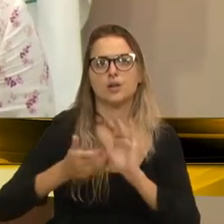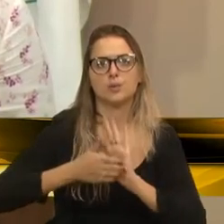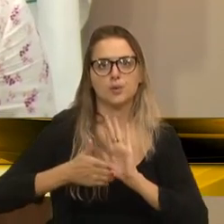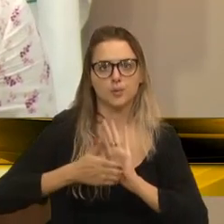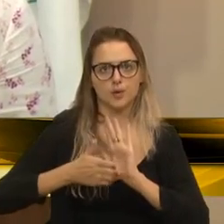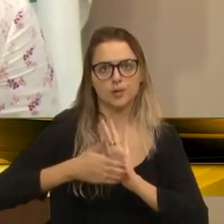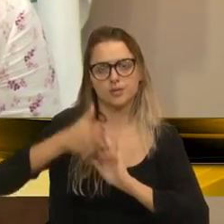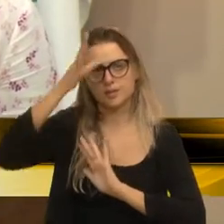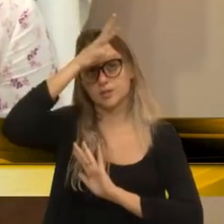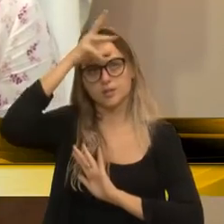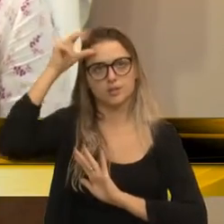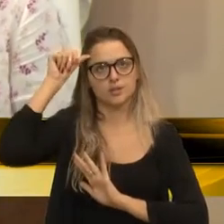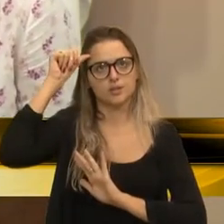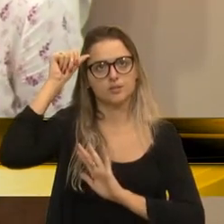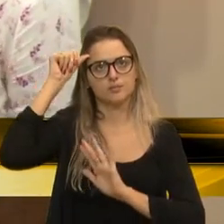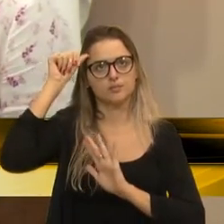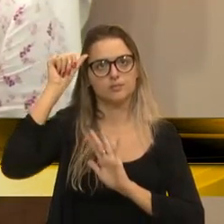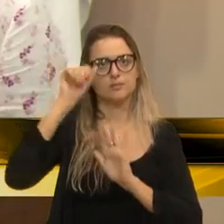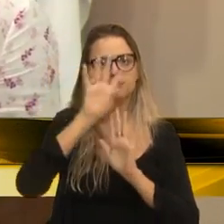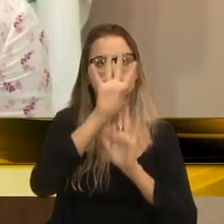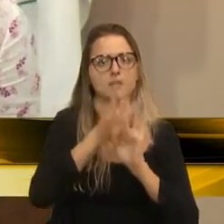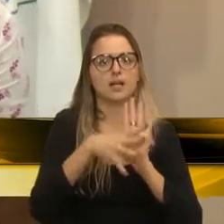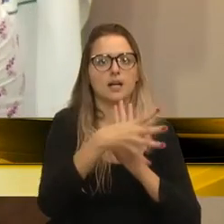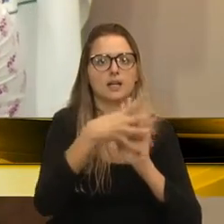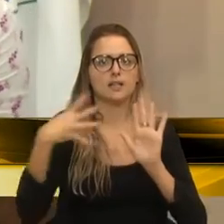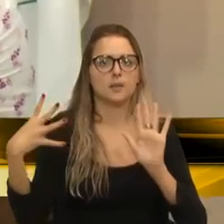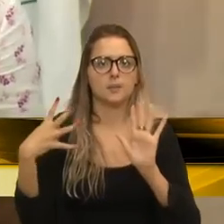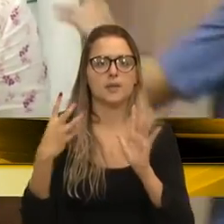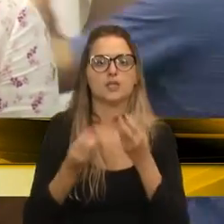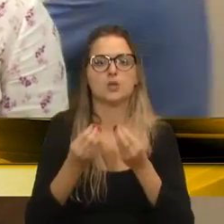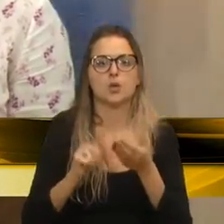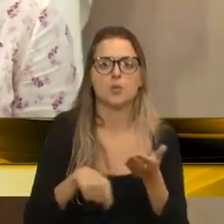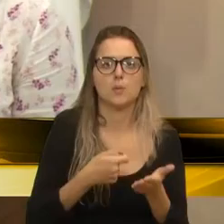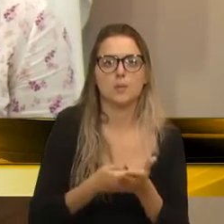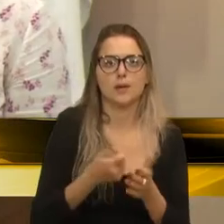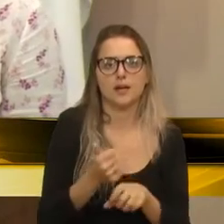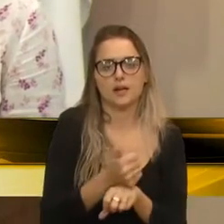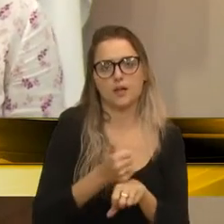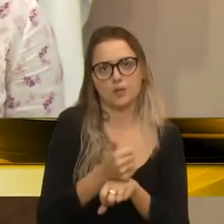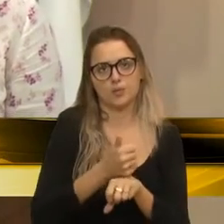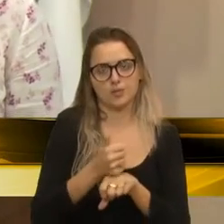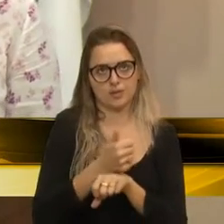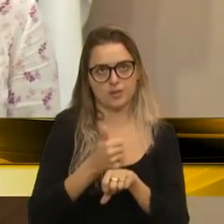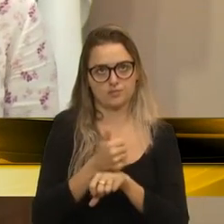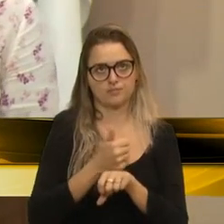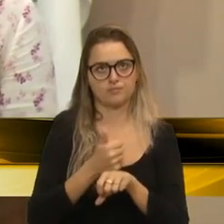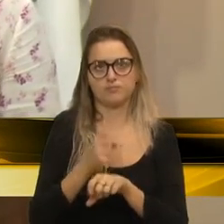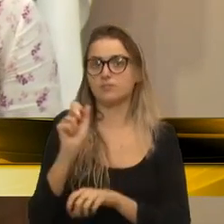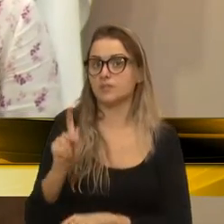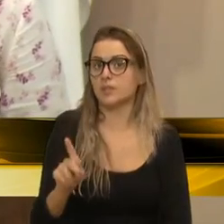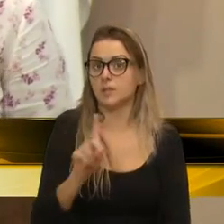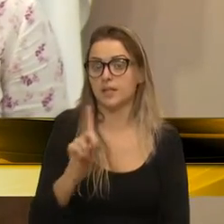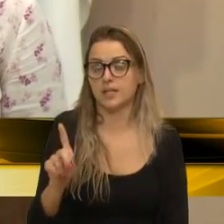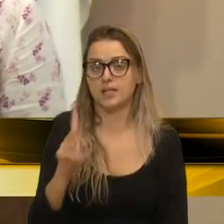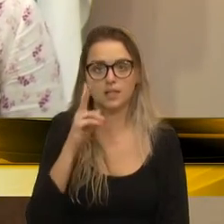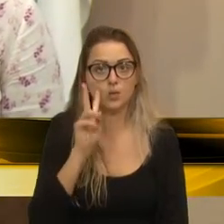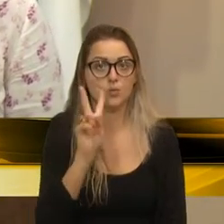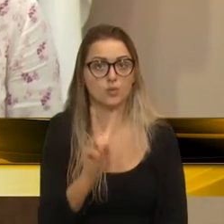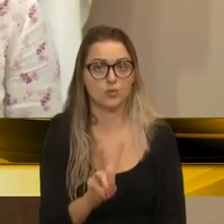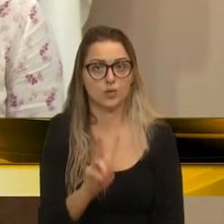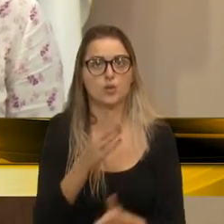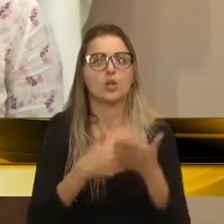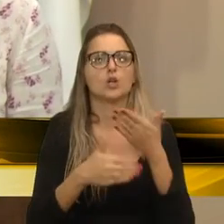Prefeitura das tabelas de pagamento dos profissionais. Então, para quem não acompanha, todos